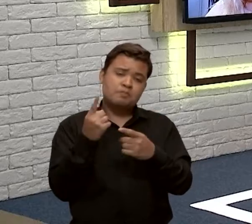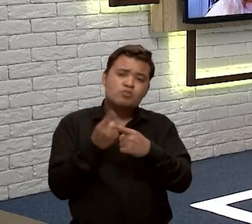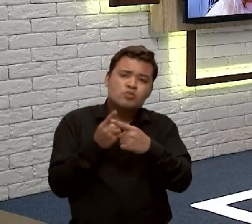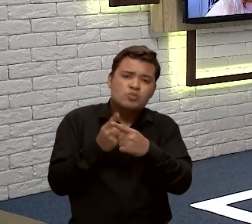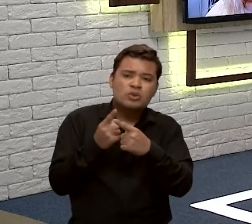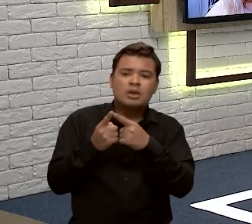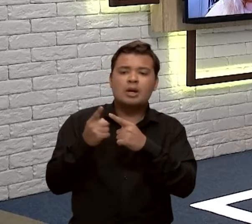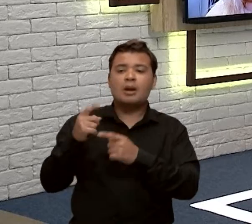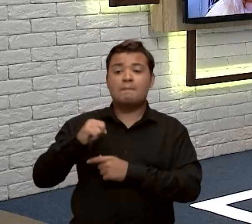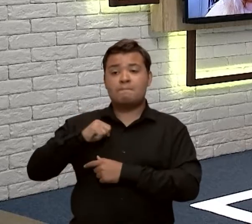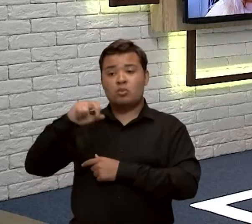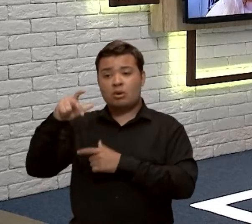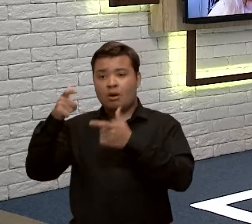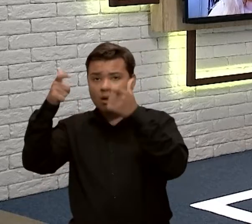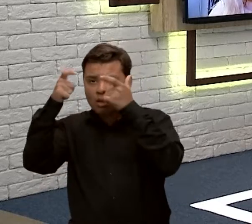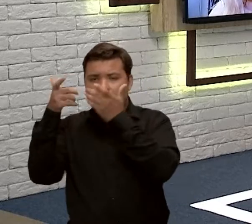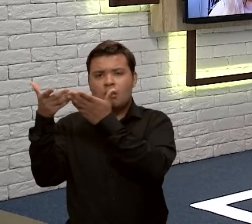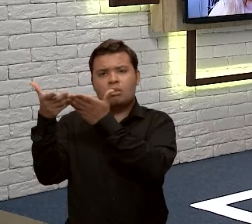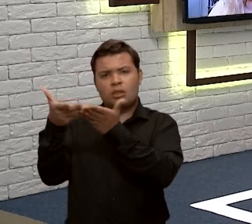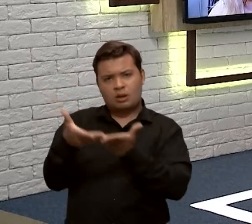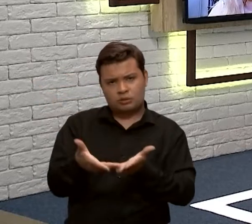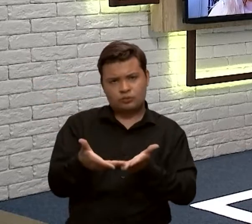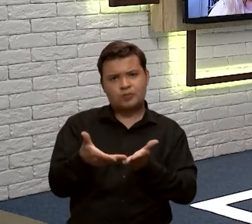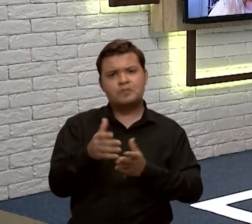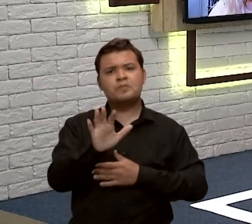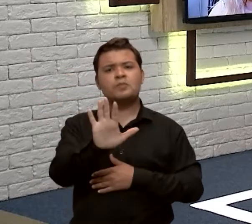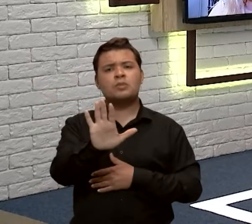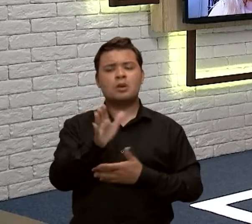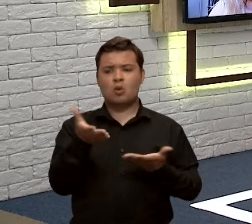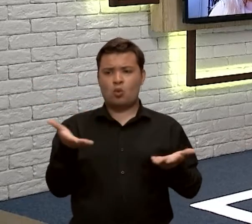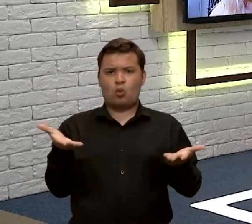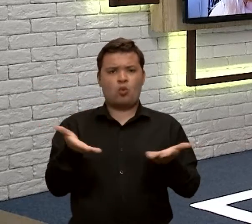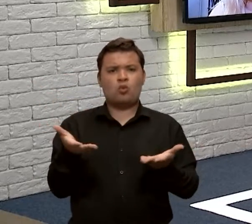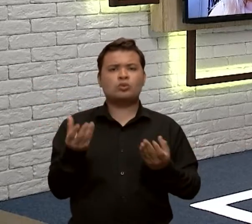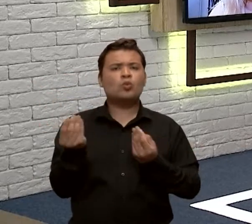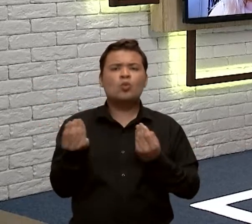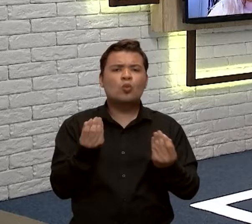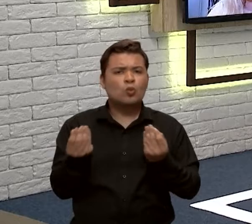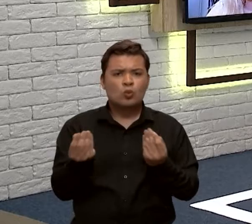coroa portuguesa. Quais reflexos que a gente tem disso hoje em dia?